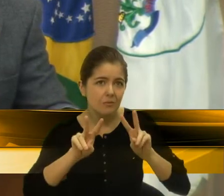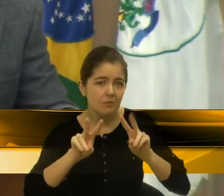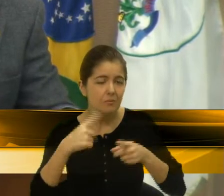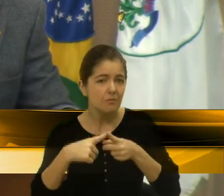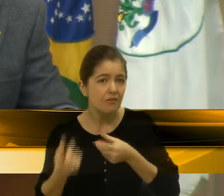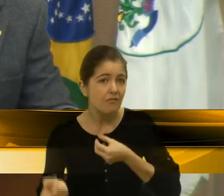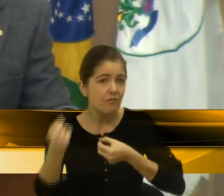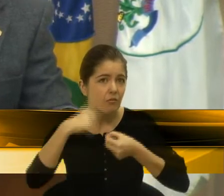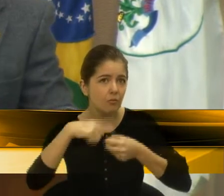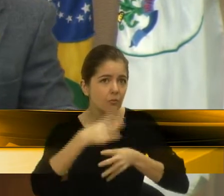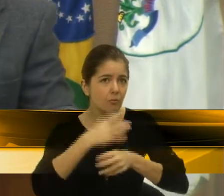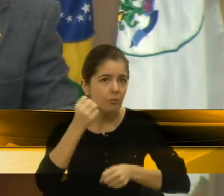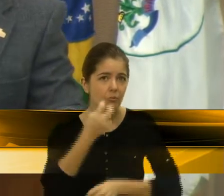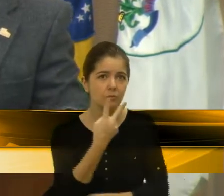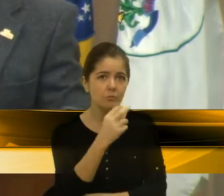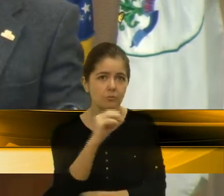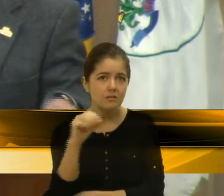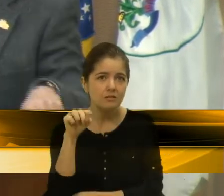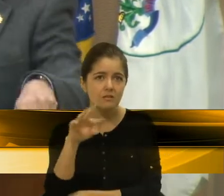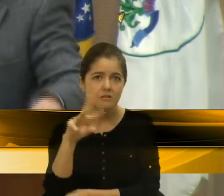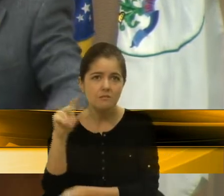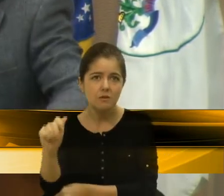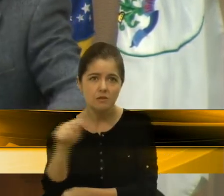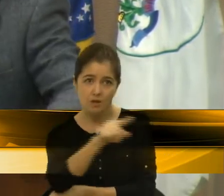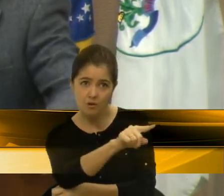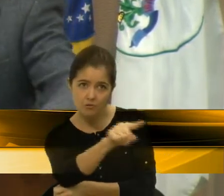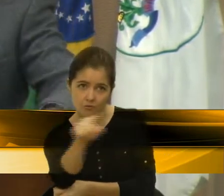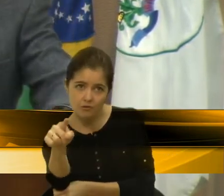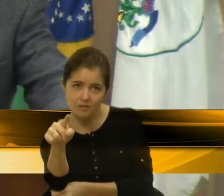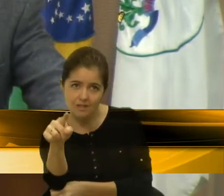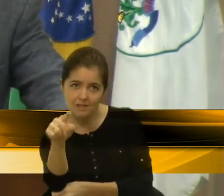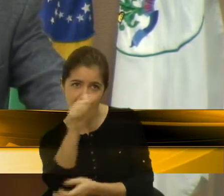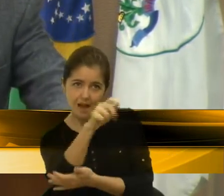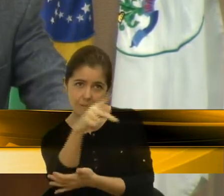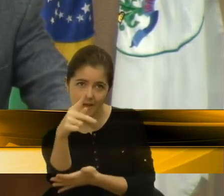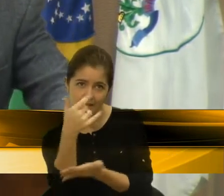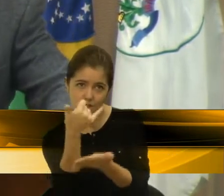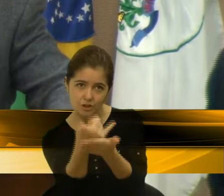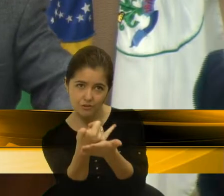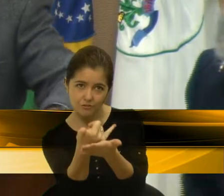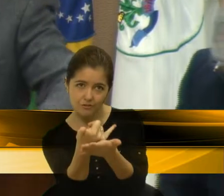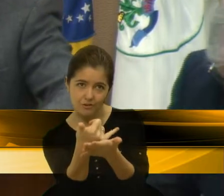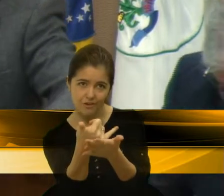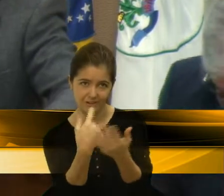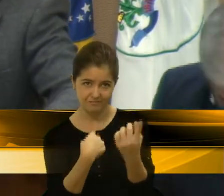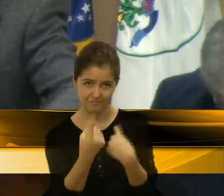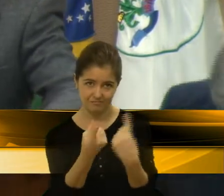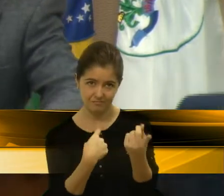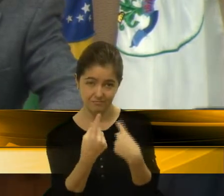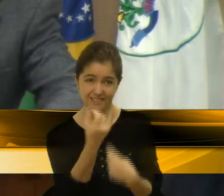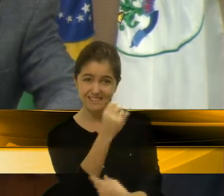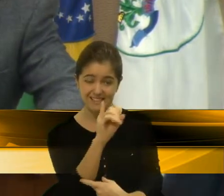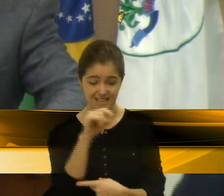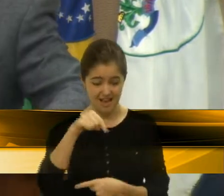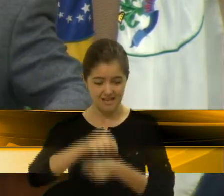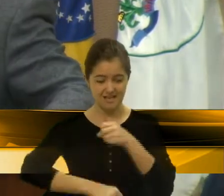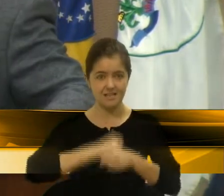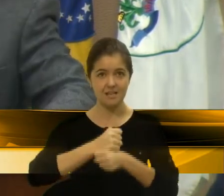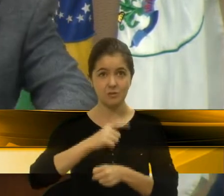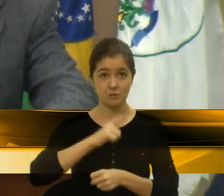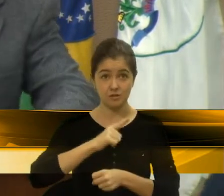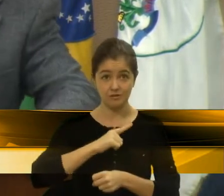senhores aqui dos aplicativos, se tivéssemos tido uma festa da uva, efetivamente